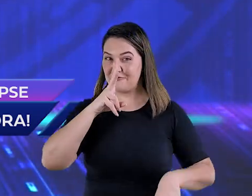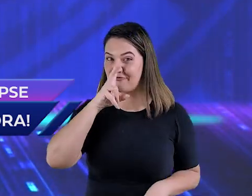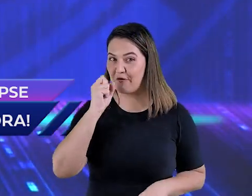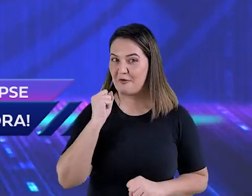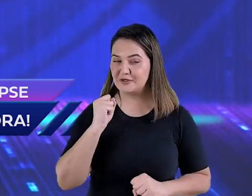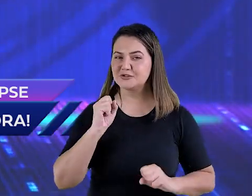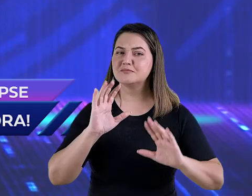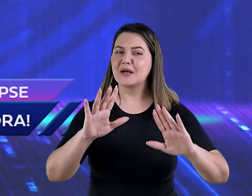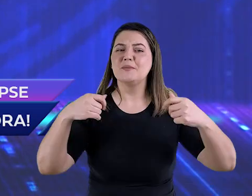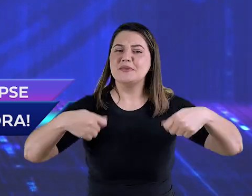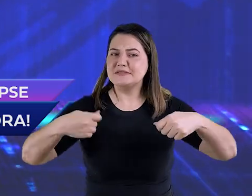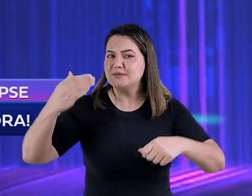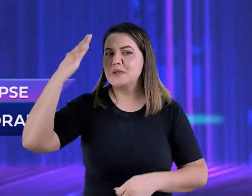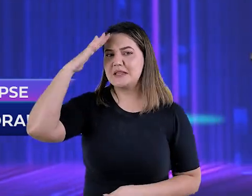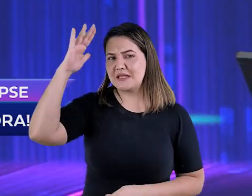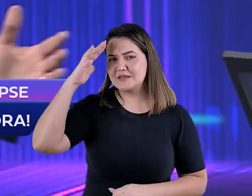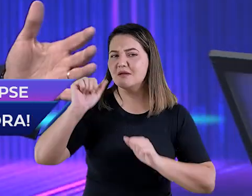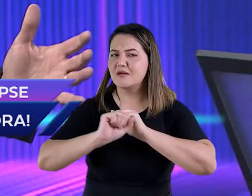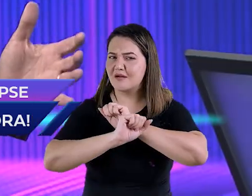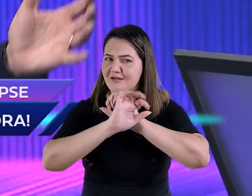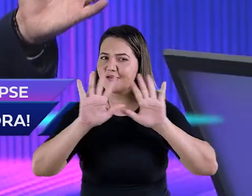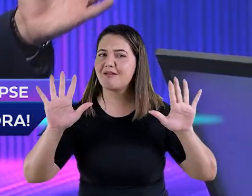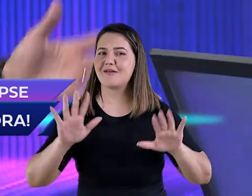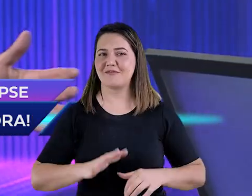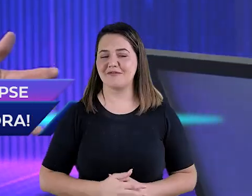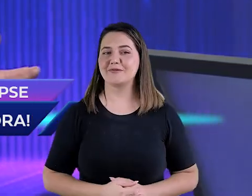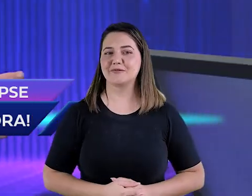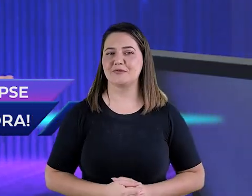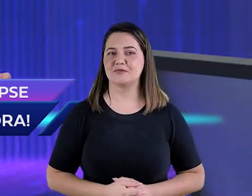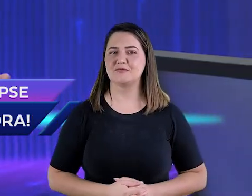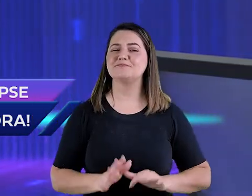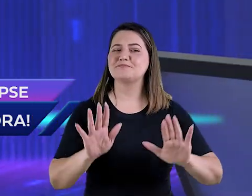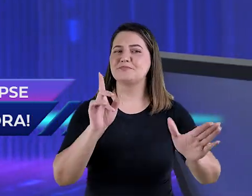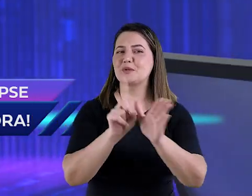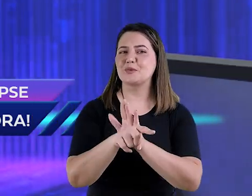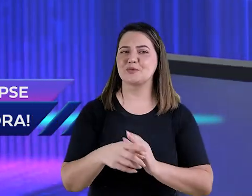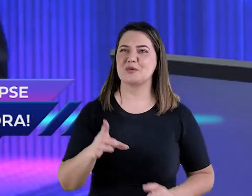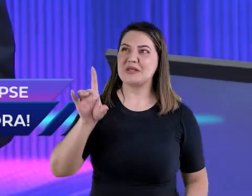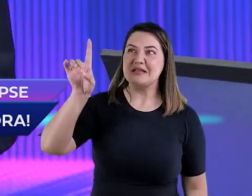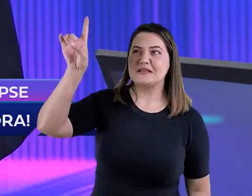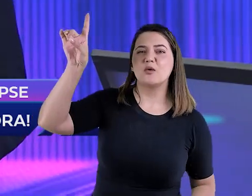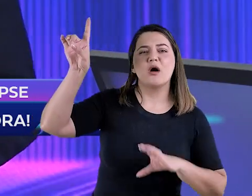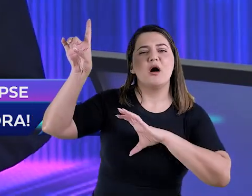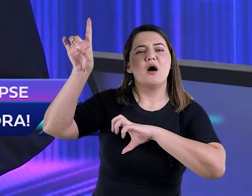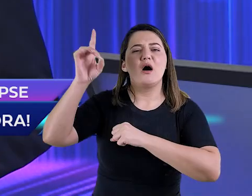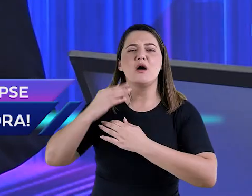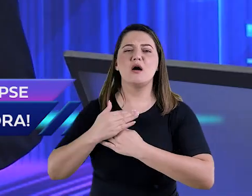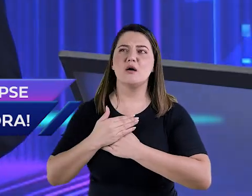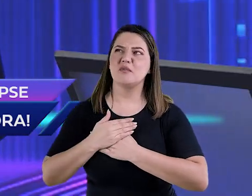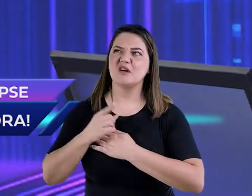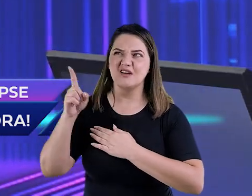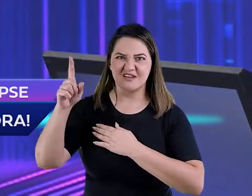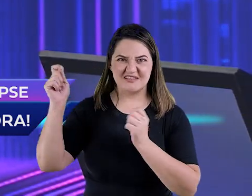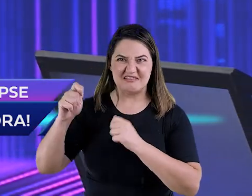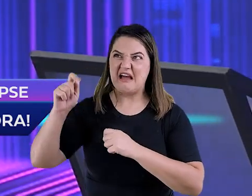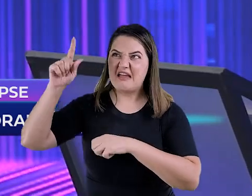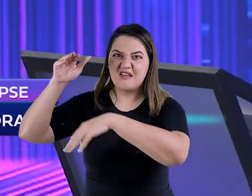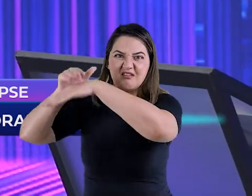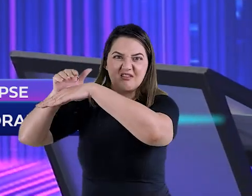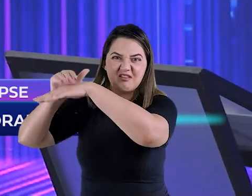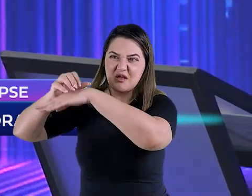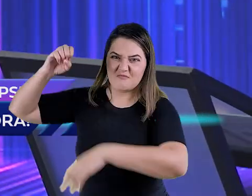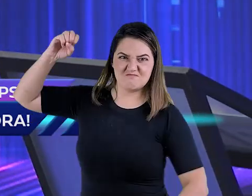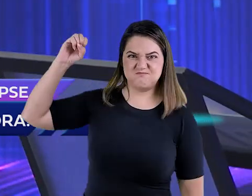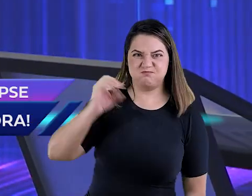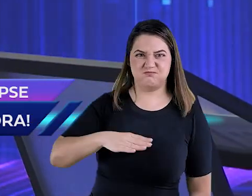precisamos entender. Como pode um Deus de amor enviar pragas sobre a terra? Há uma